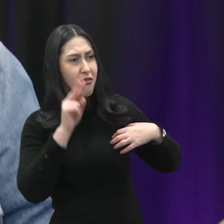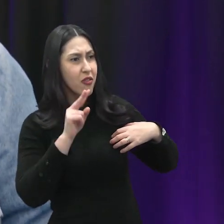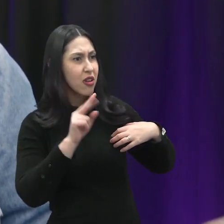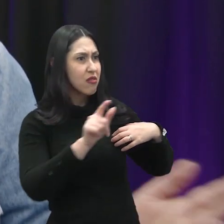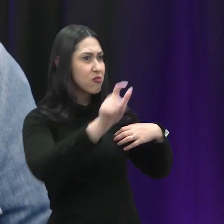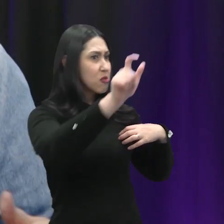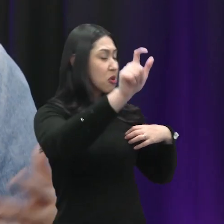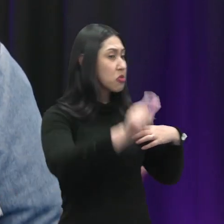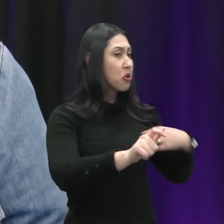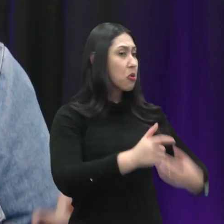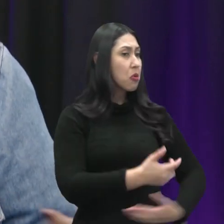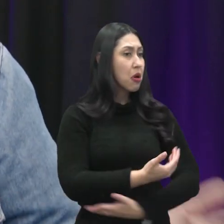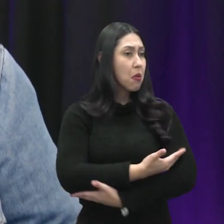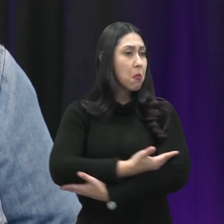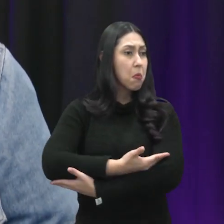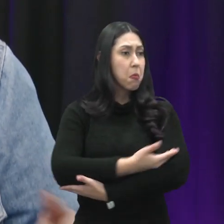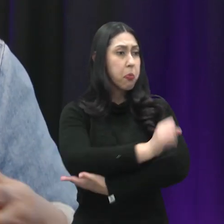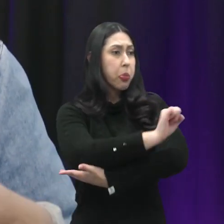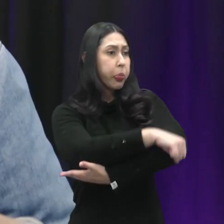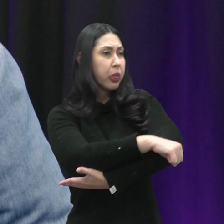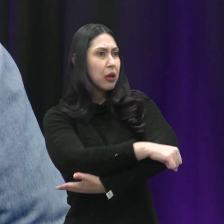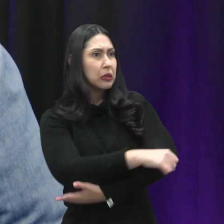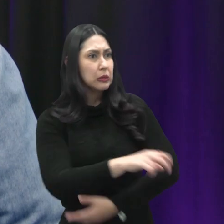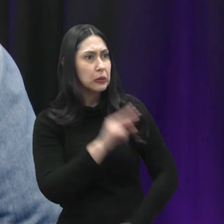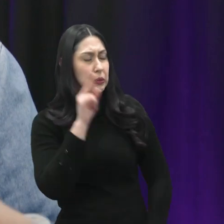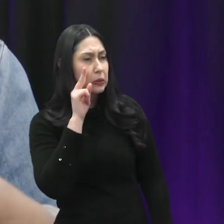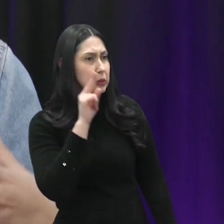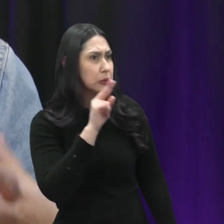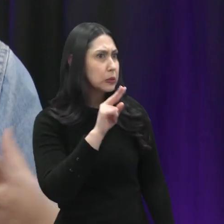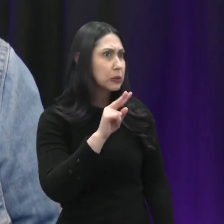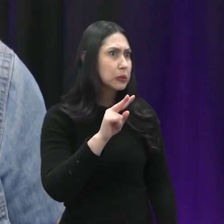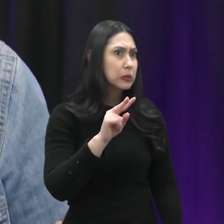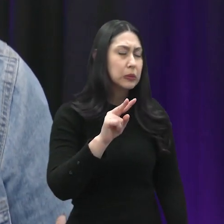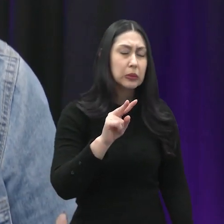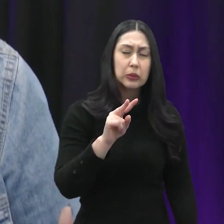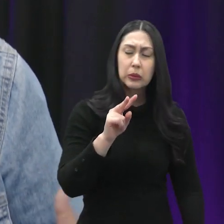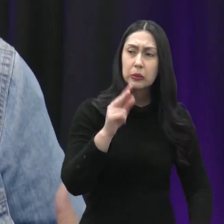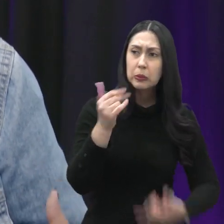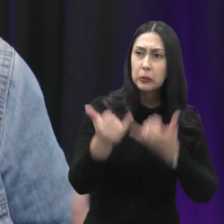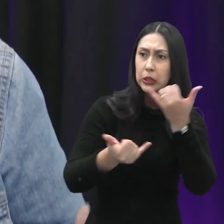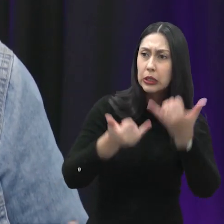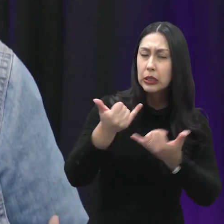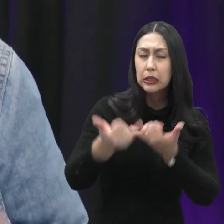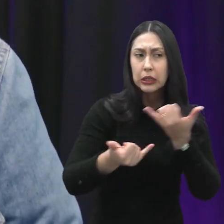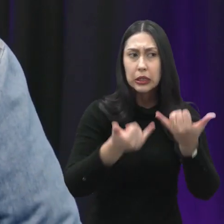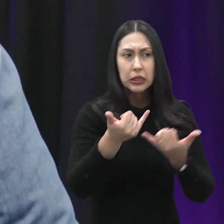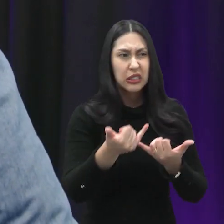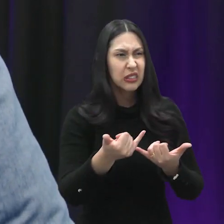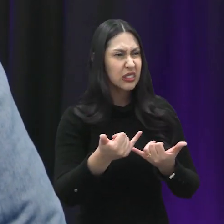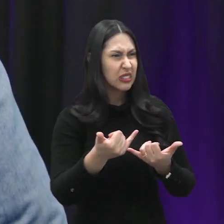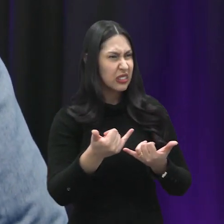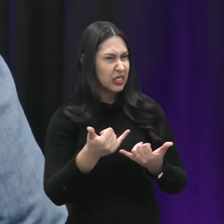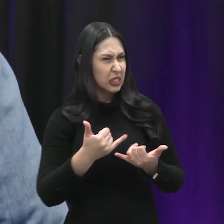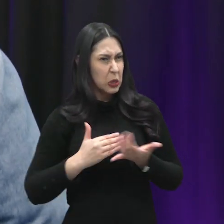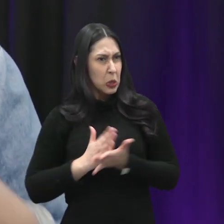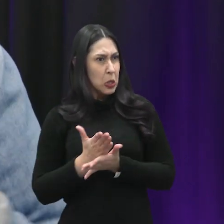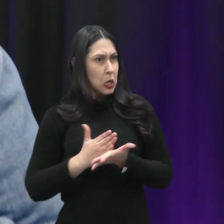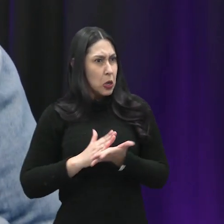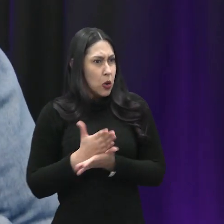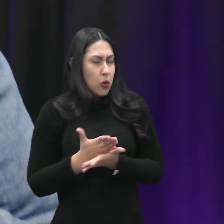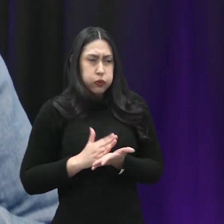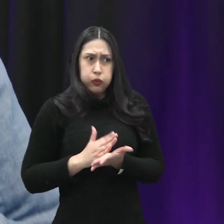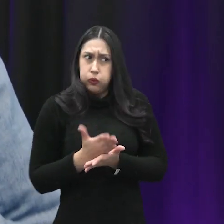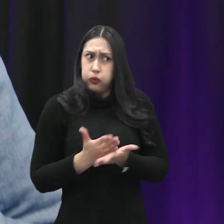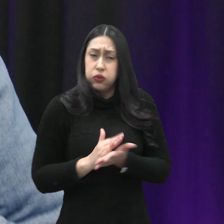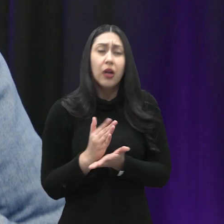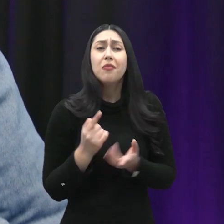pessoas carregando esses bebês reborn, por que que as pessoas trabalhando com isso, brincando com isso, por que que incomoda tanto? O que que